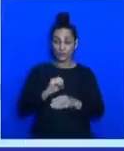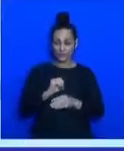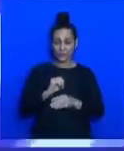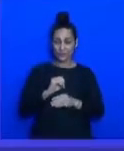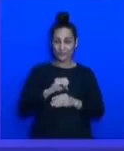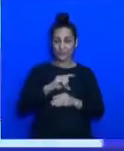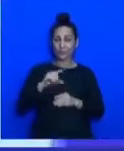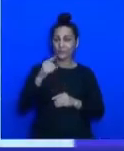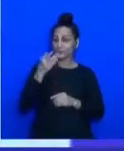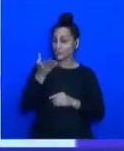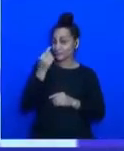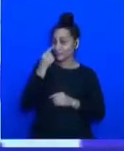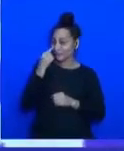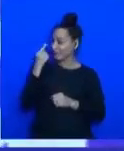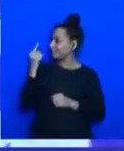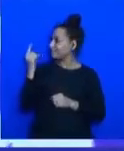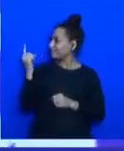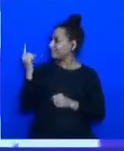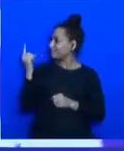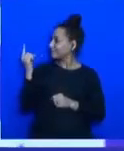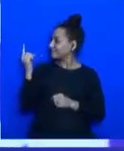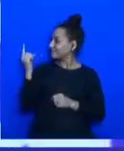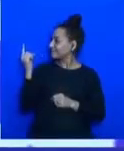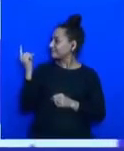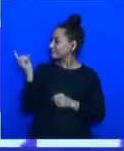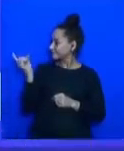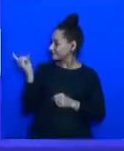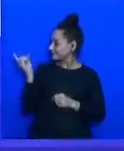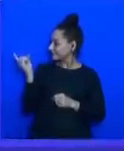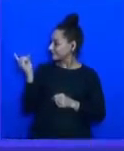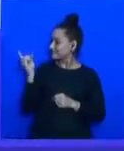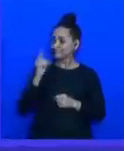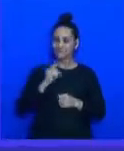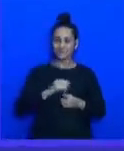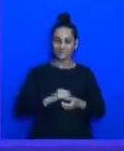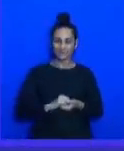80. Bolas posicionadas, valendo!